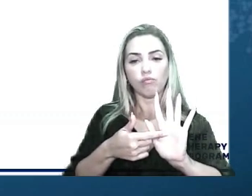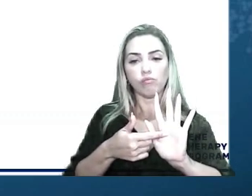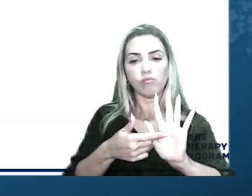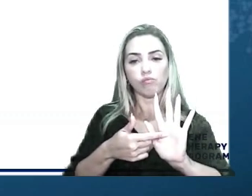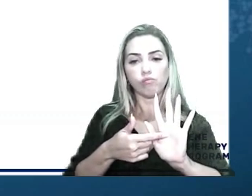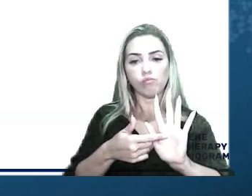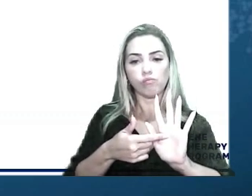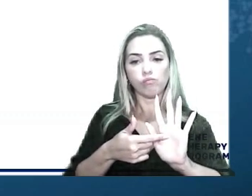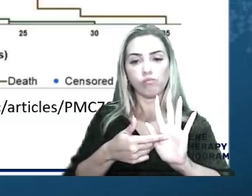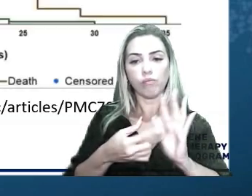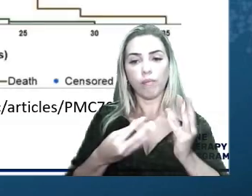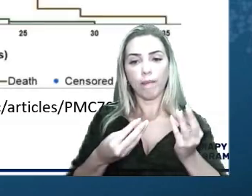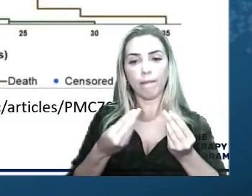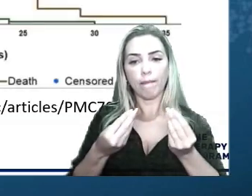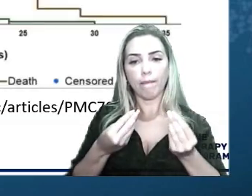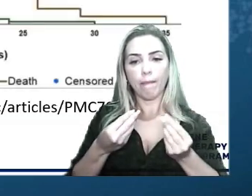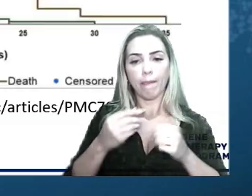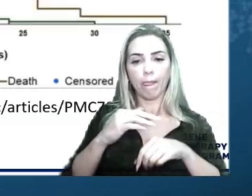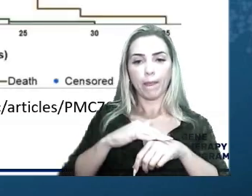de